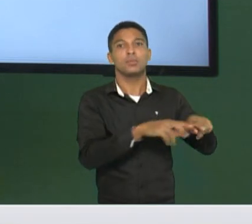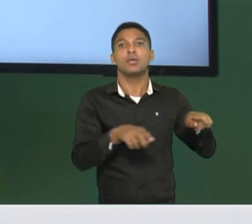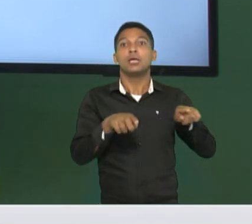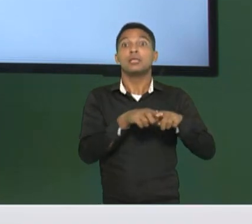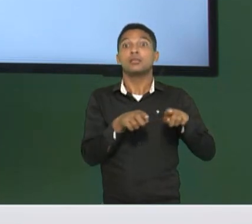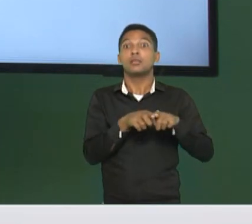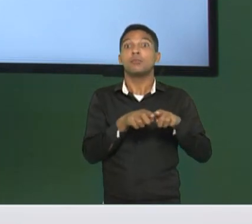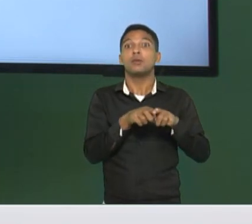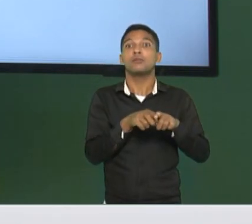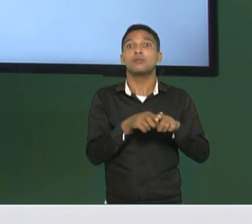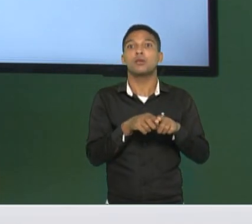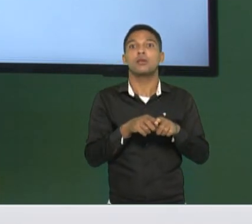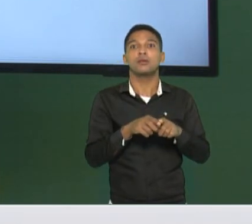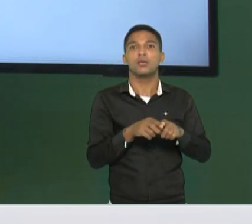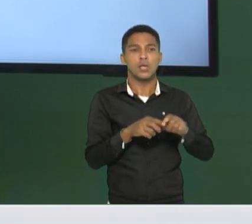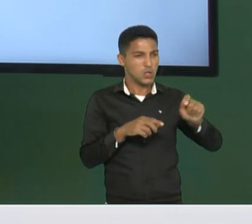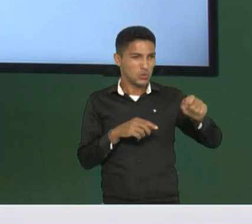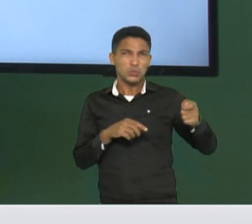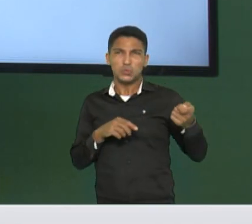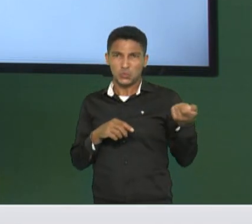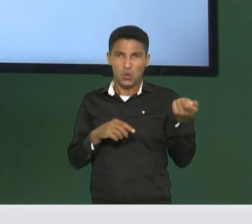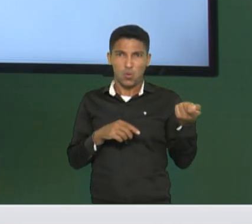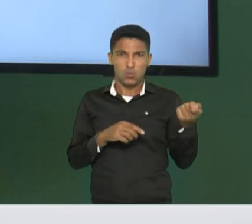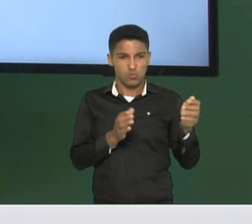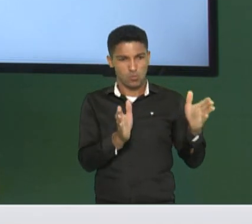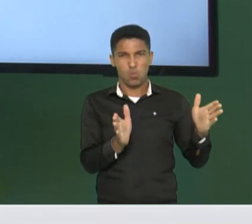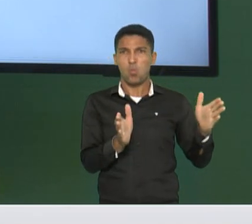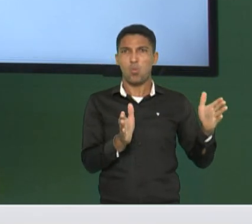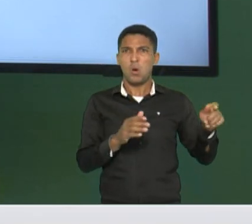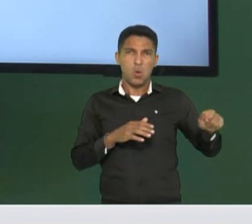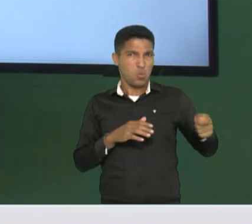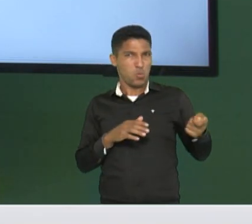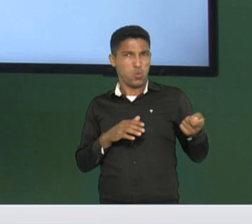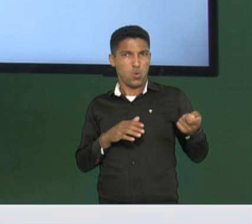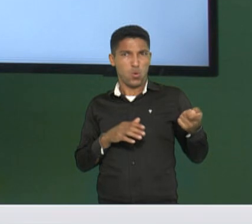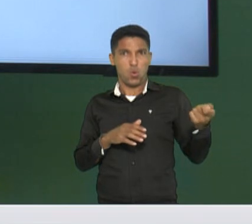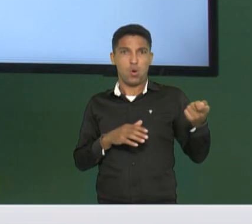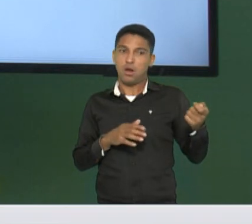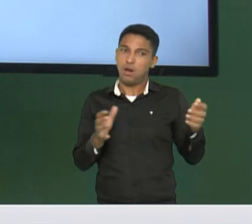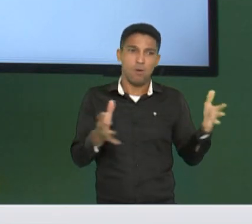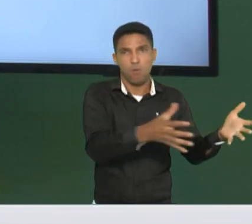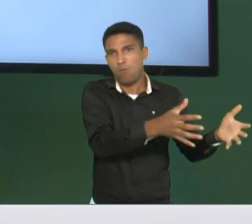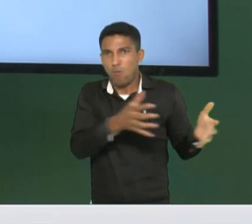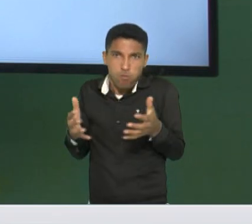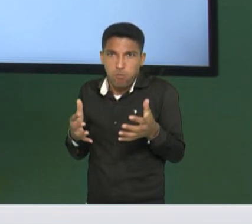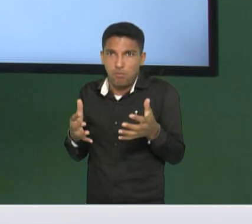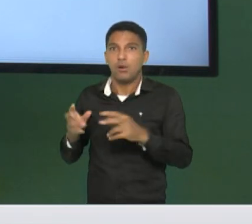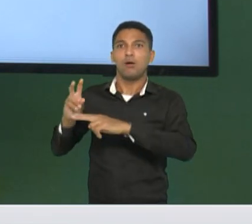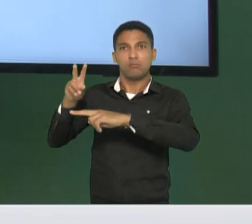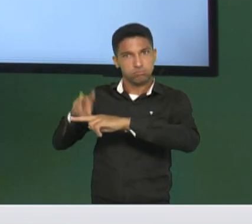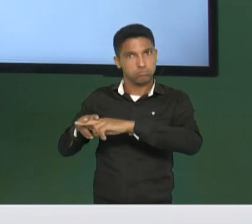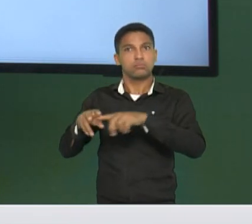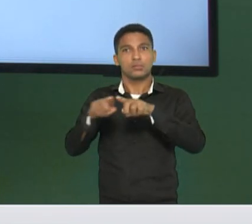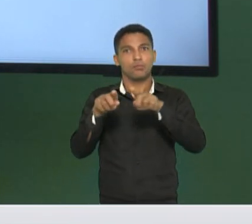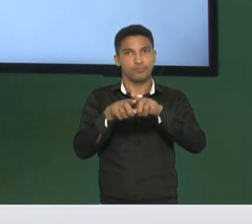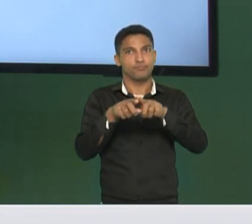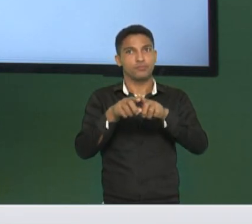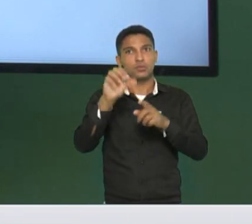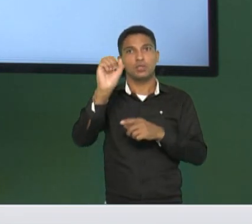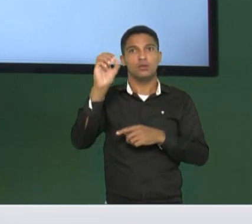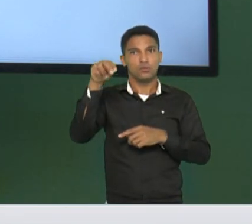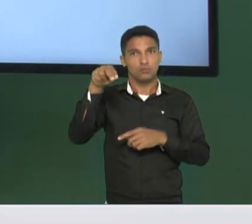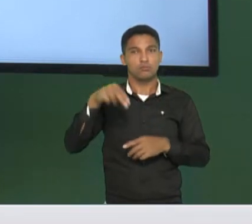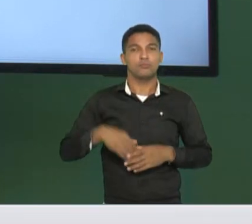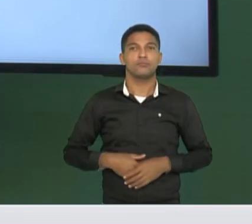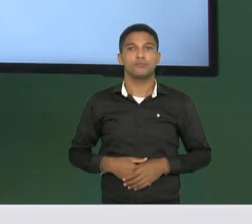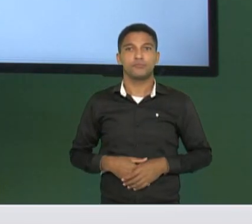som alto que está provocando aquele barulho pode ser apreendido. Então, esse é o passo a passo que nós devemos tomar.